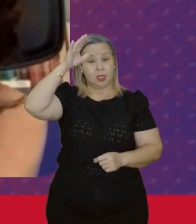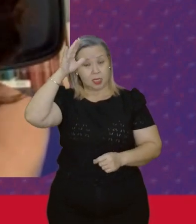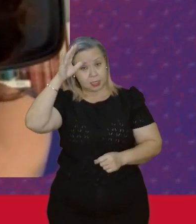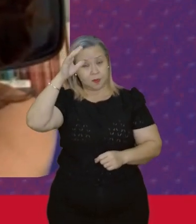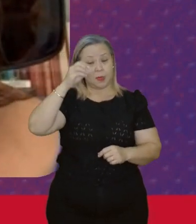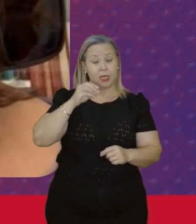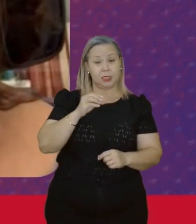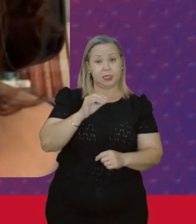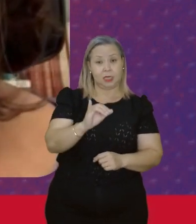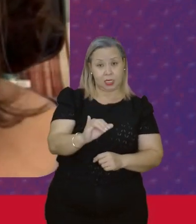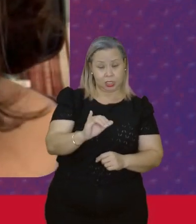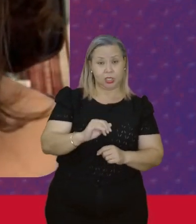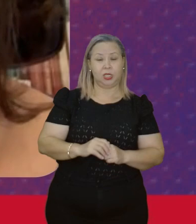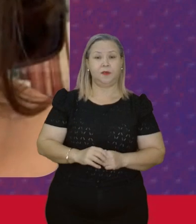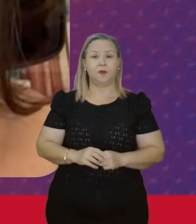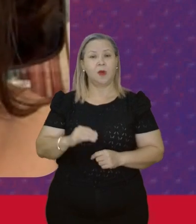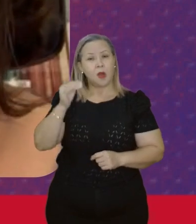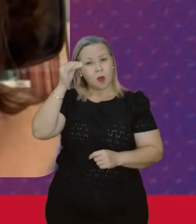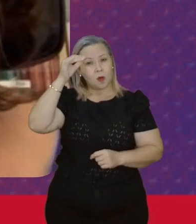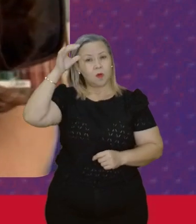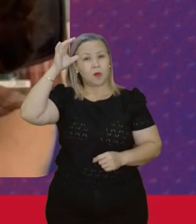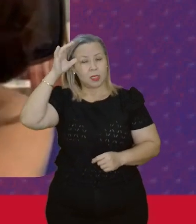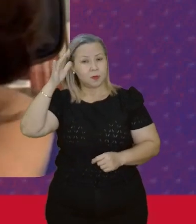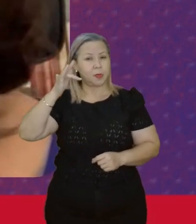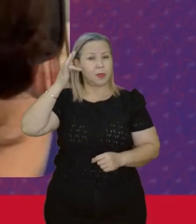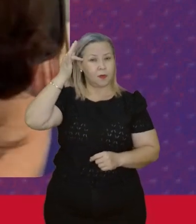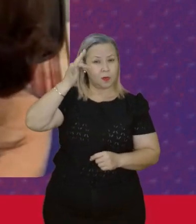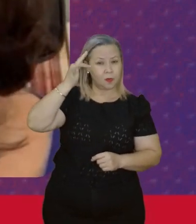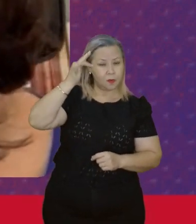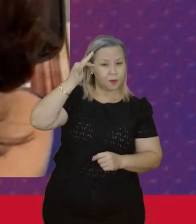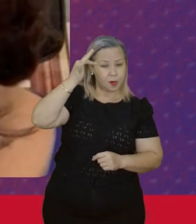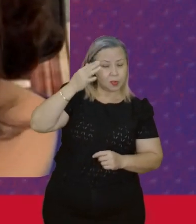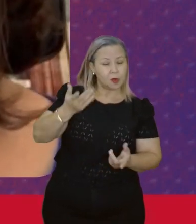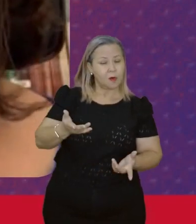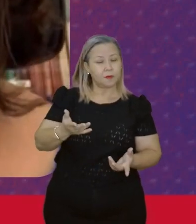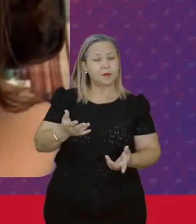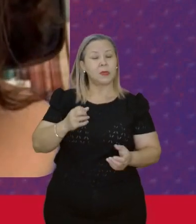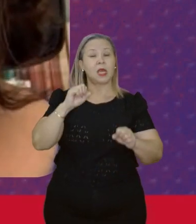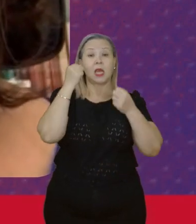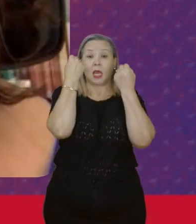filosófico, ao conhecimento artístico, à educação física,